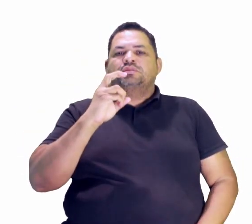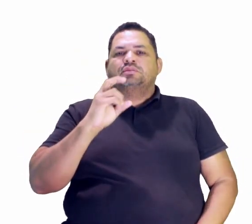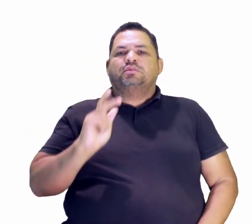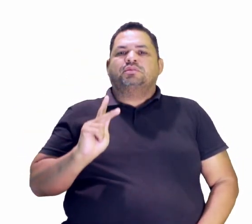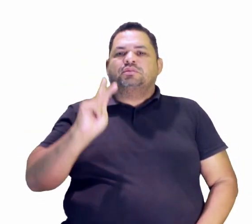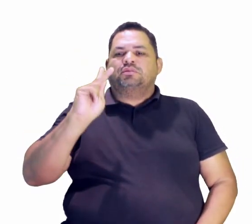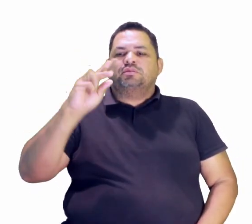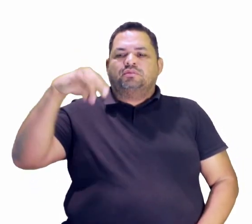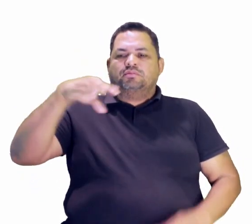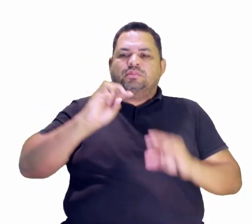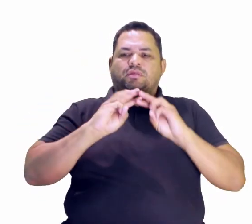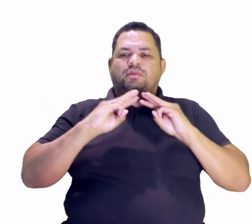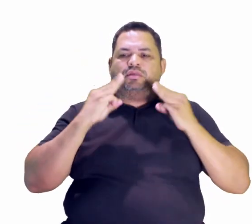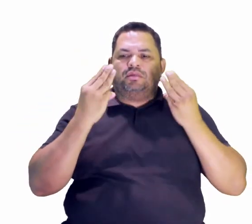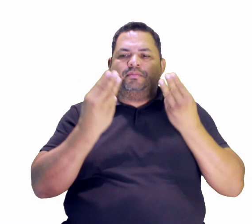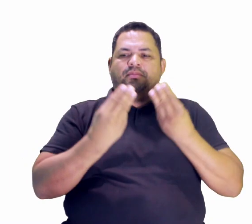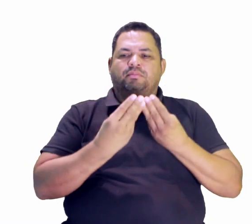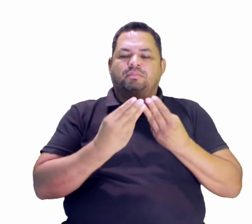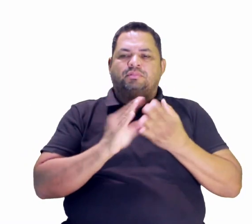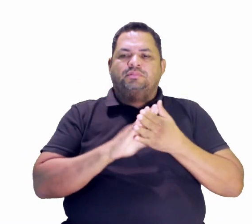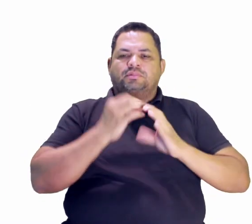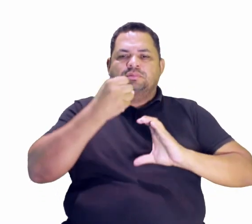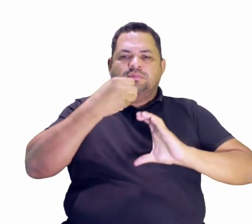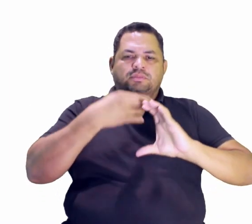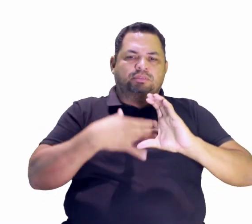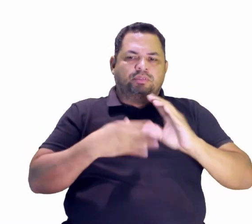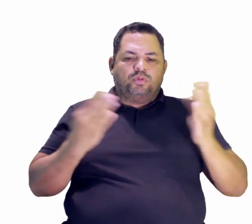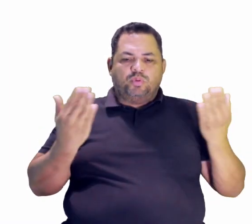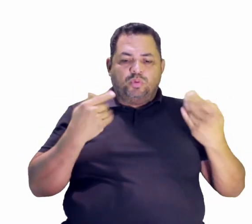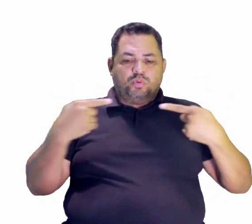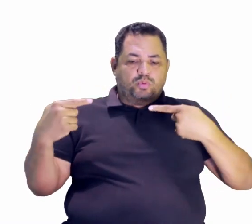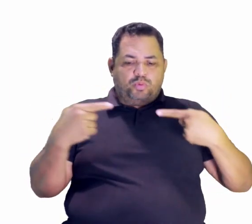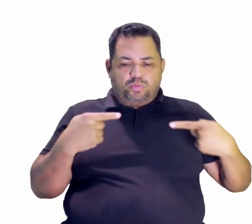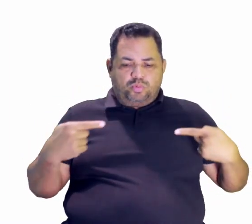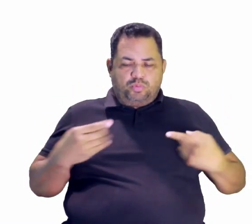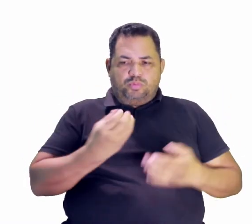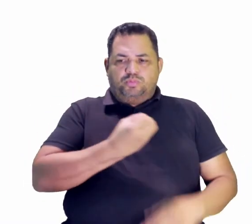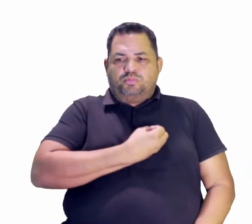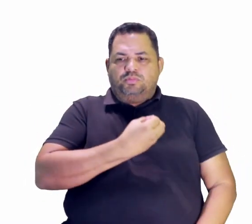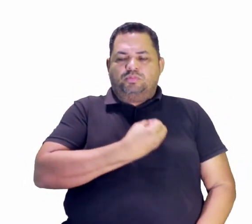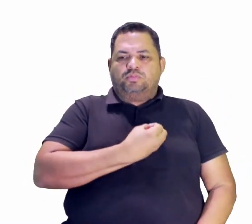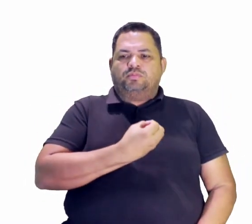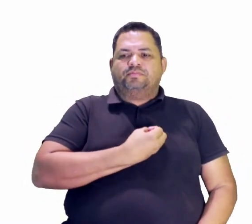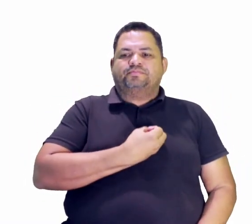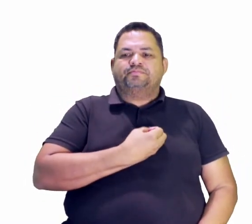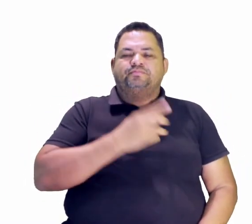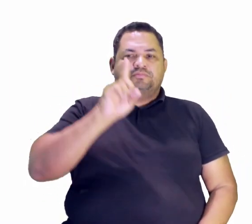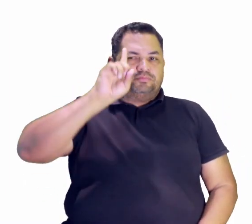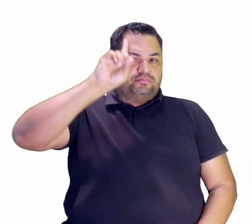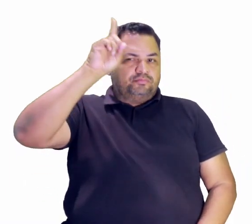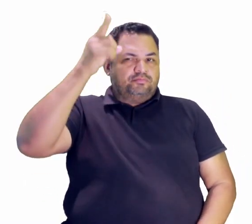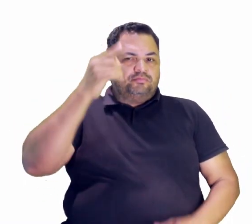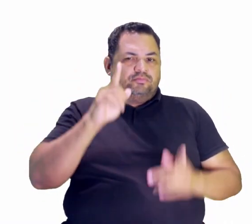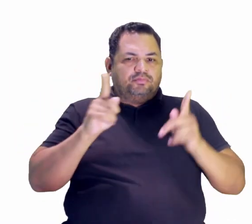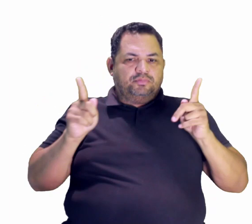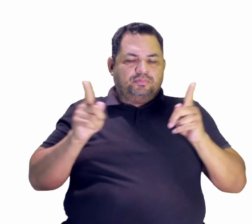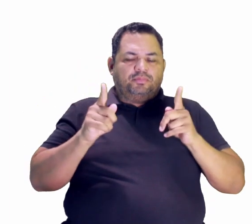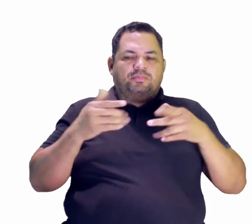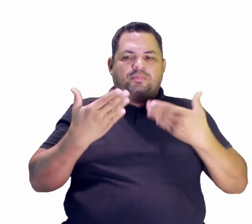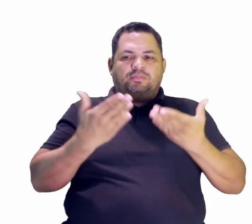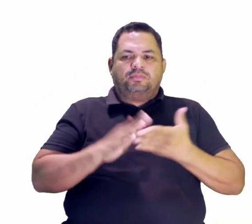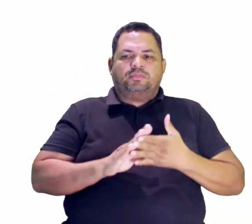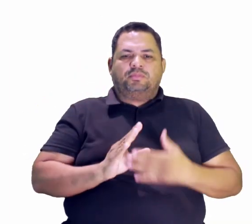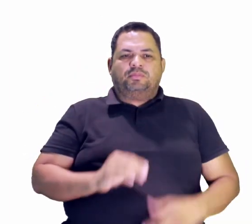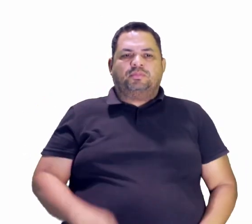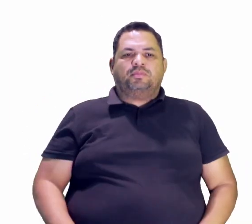é massa. Então você já caracteriza a grandeza só com o número, né, para dar ideia de tamanho e a